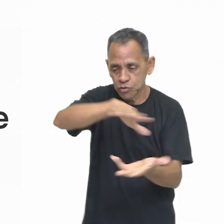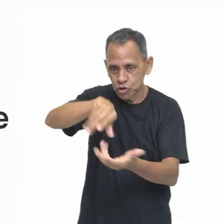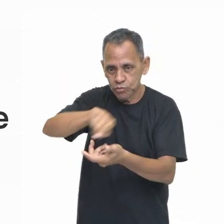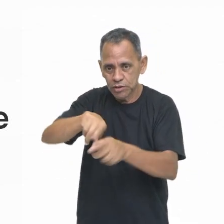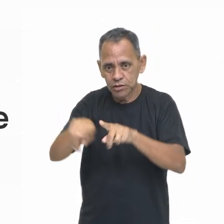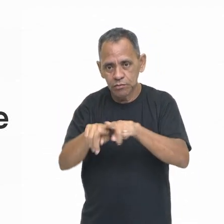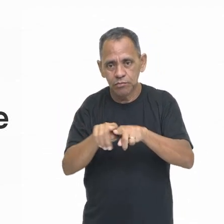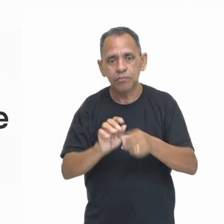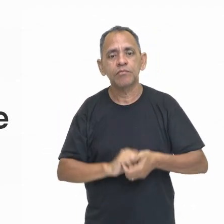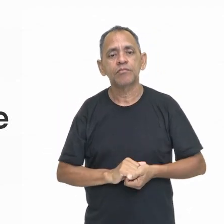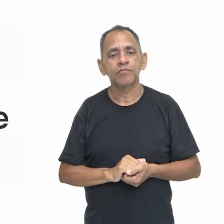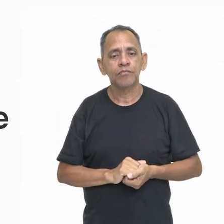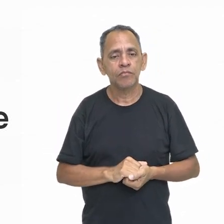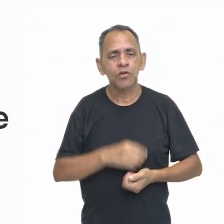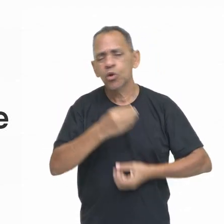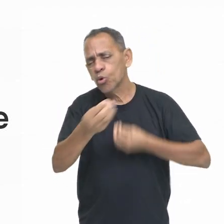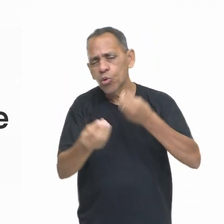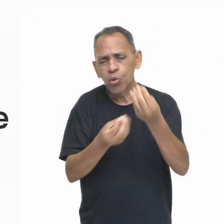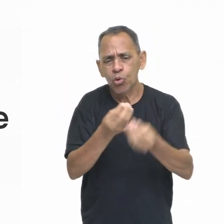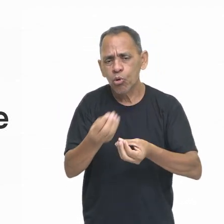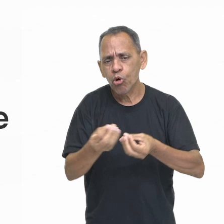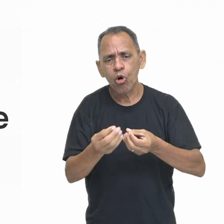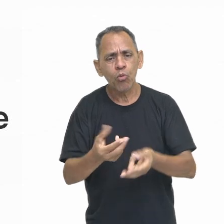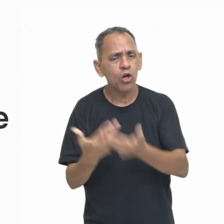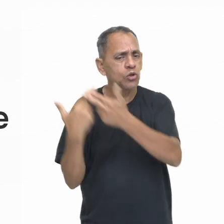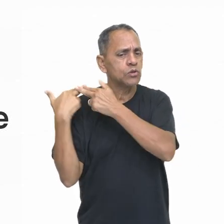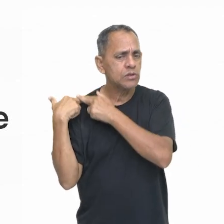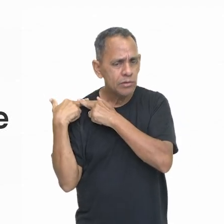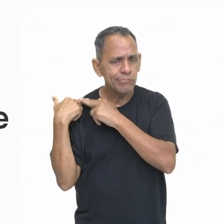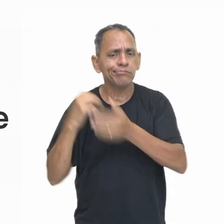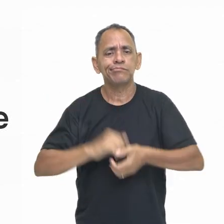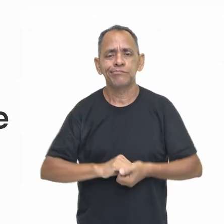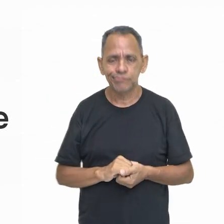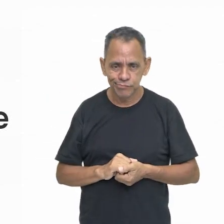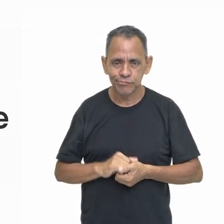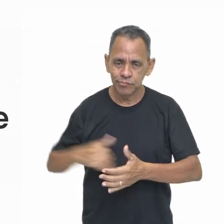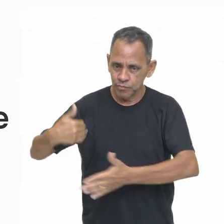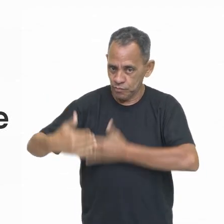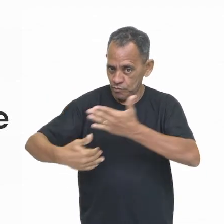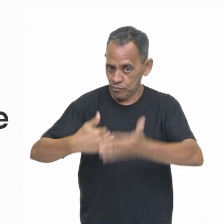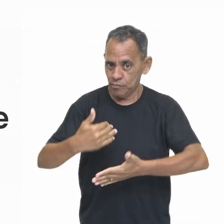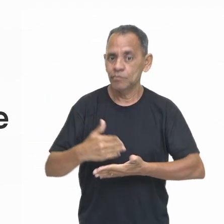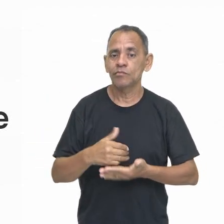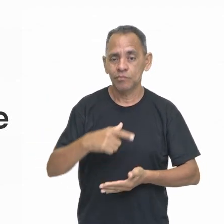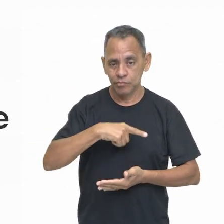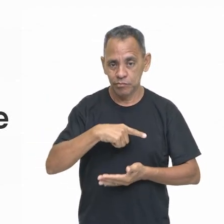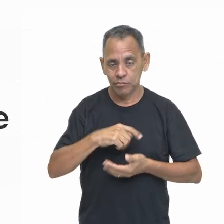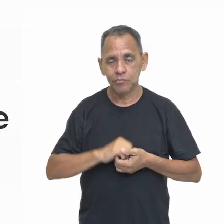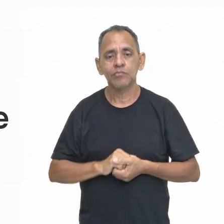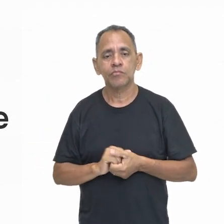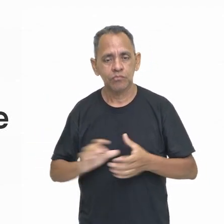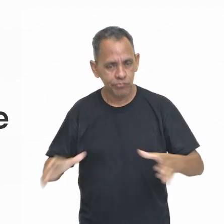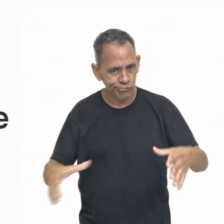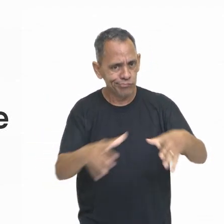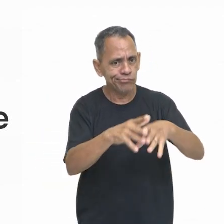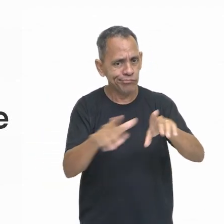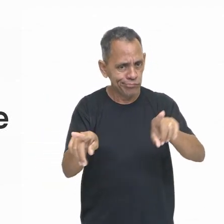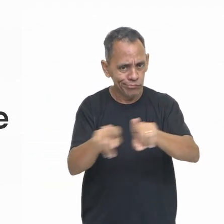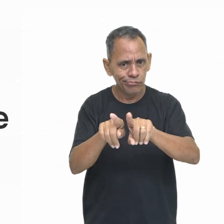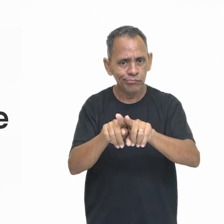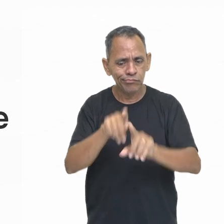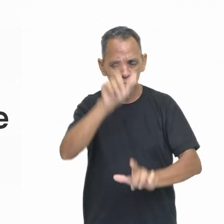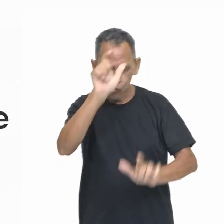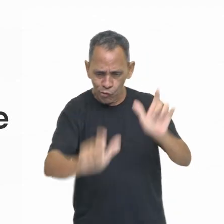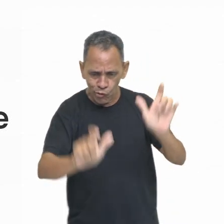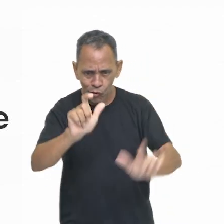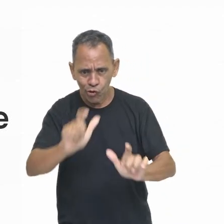e global. Bem como o papel desempenhado pelos sujeitos e coletividades